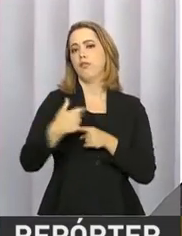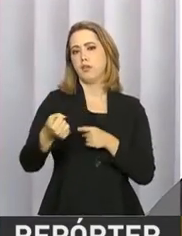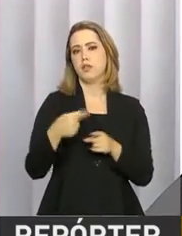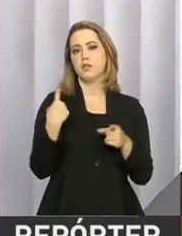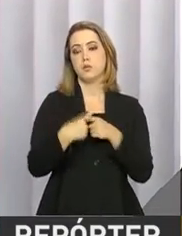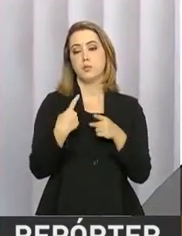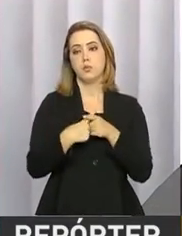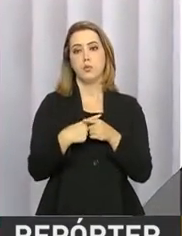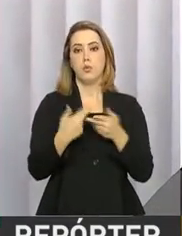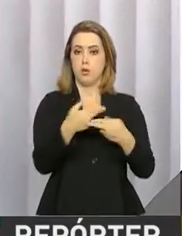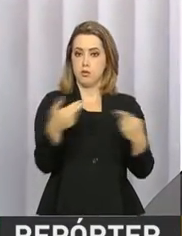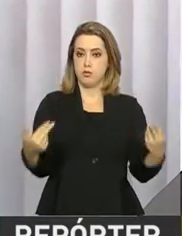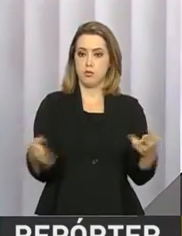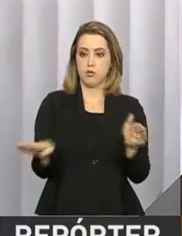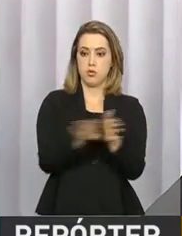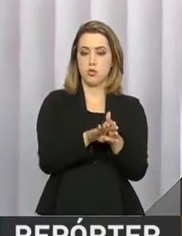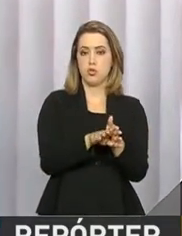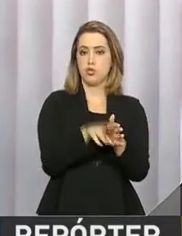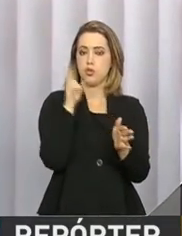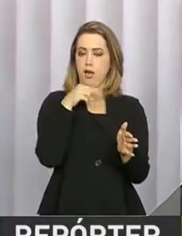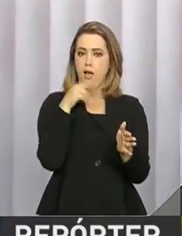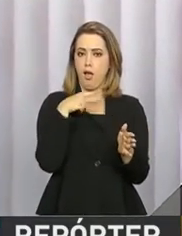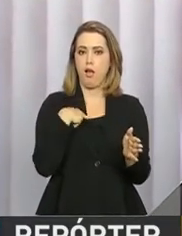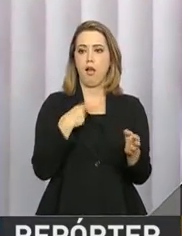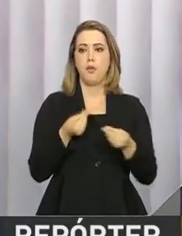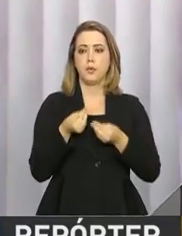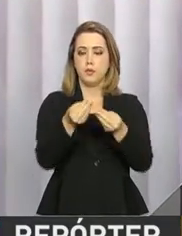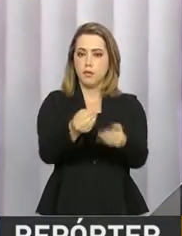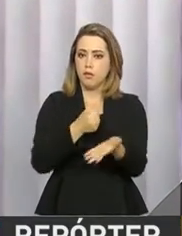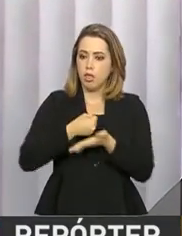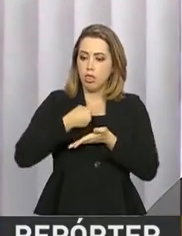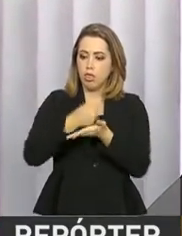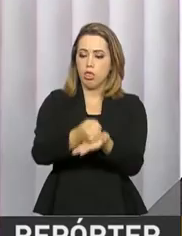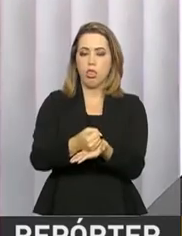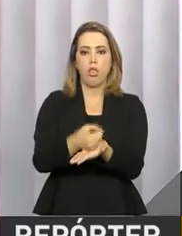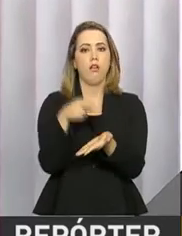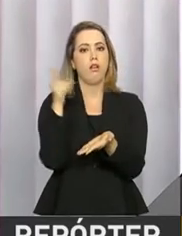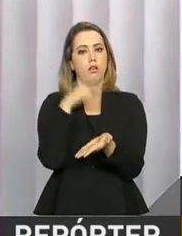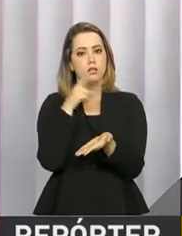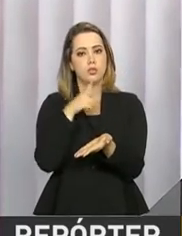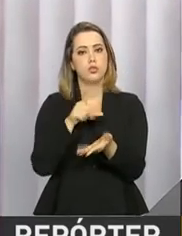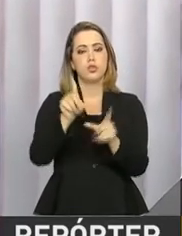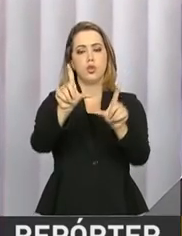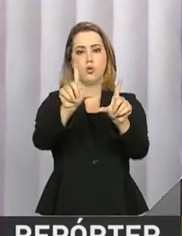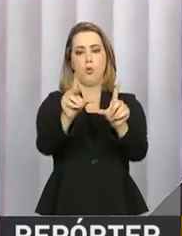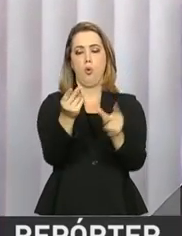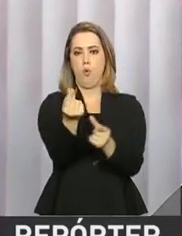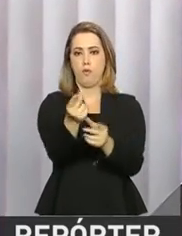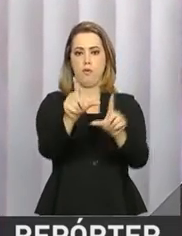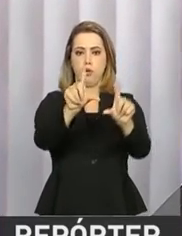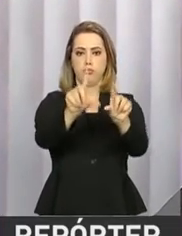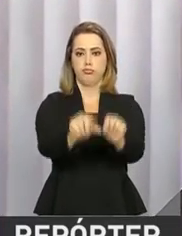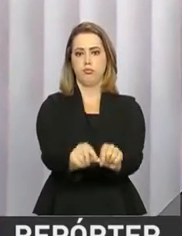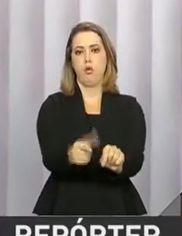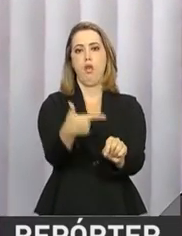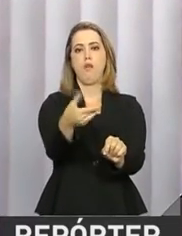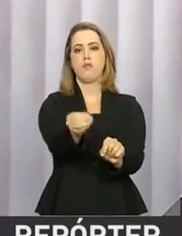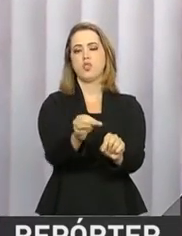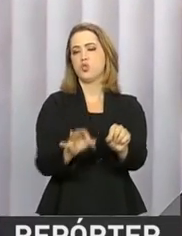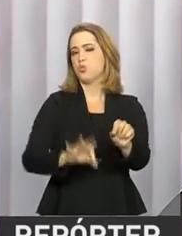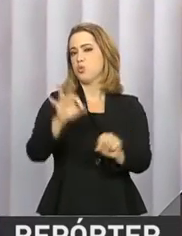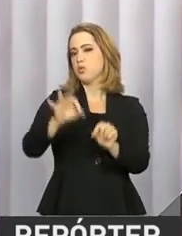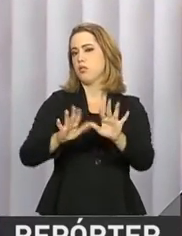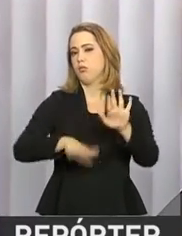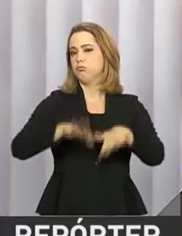mais rápida é uma entrega direta ele chega é com preço menor é 20% em média menor